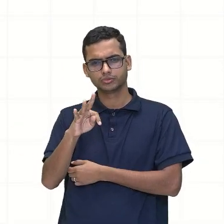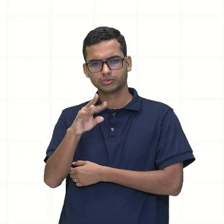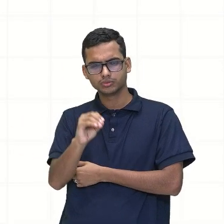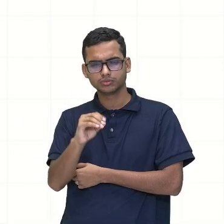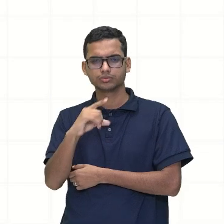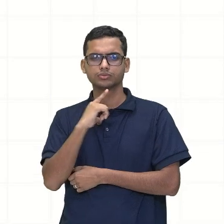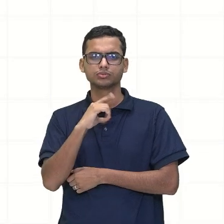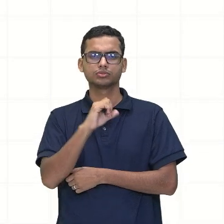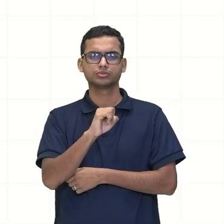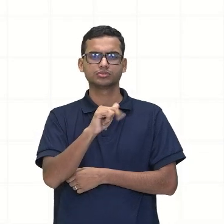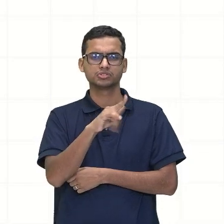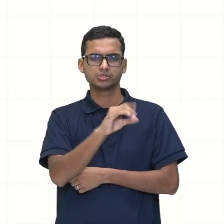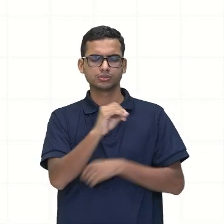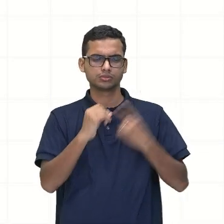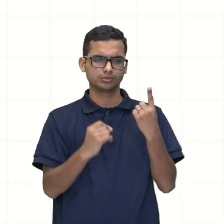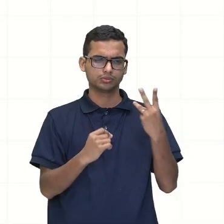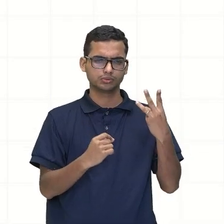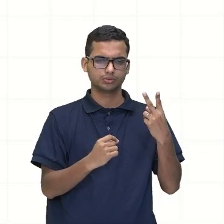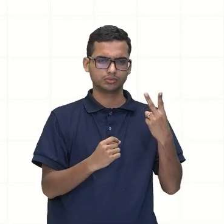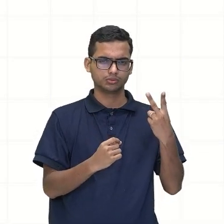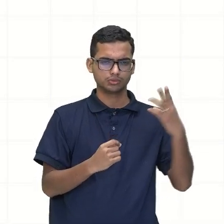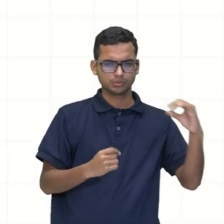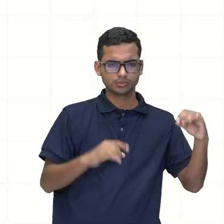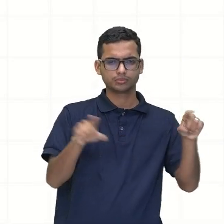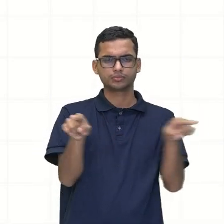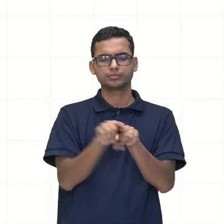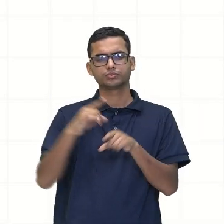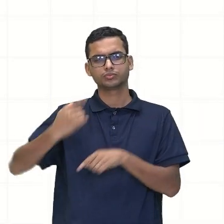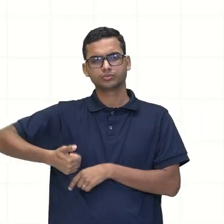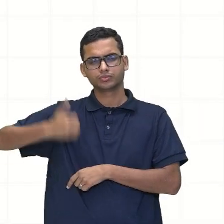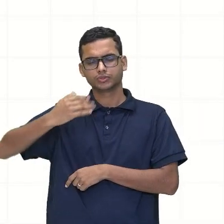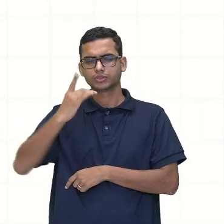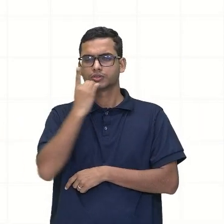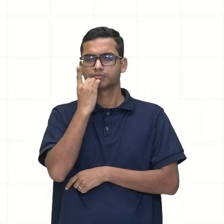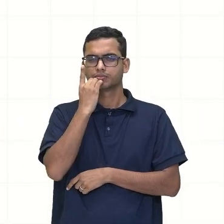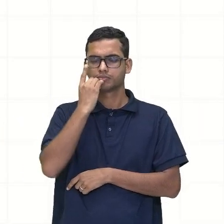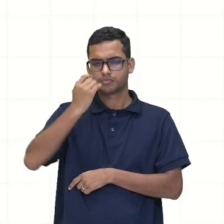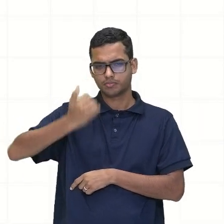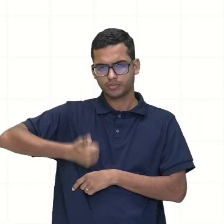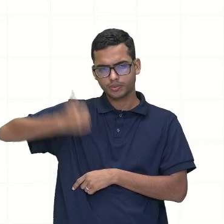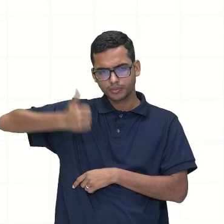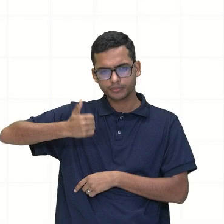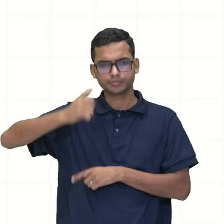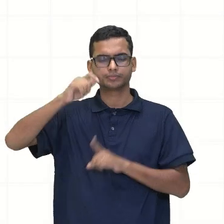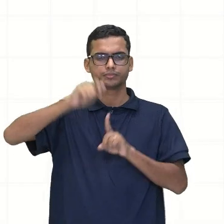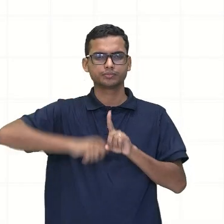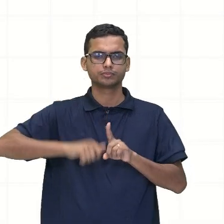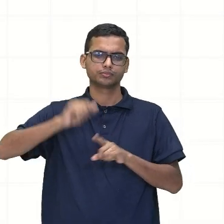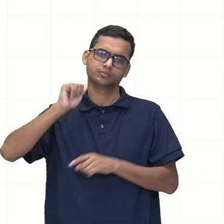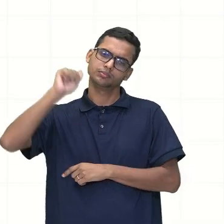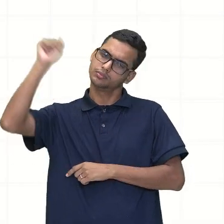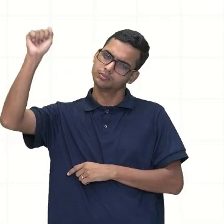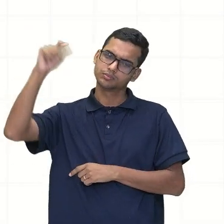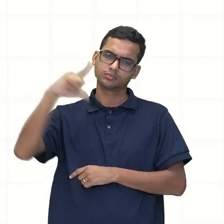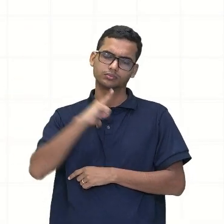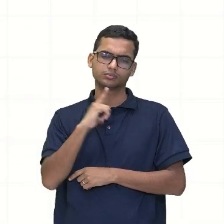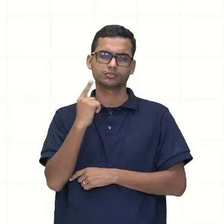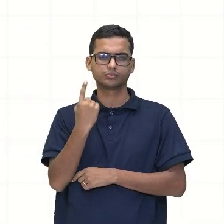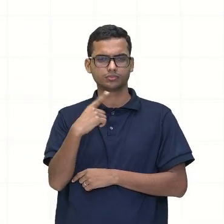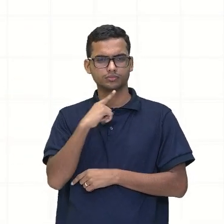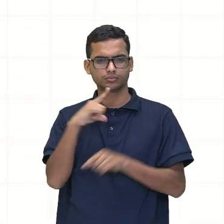R$120. No dia 1º/4, né, teve um débito, lembrando, crédito, a gente